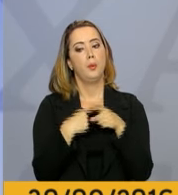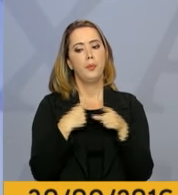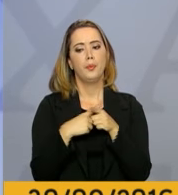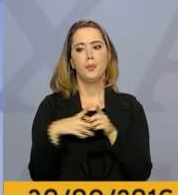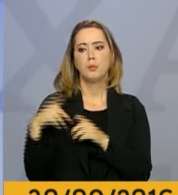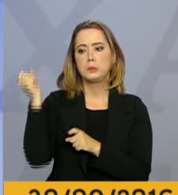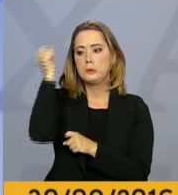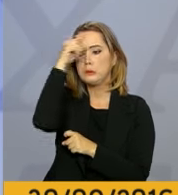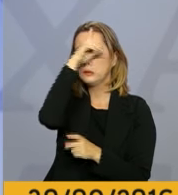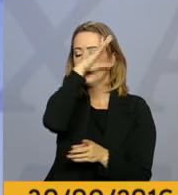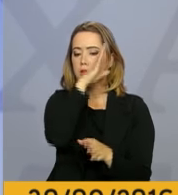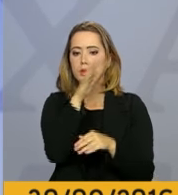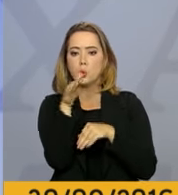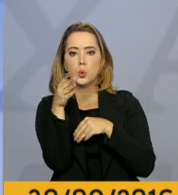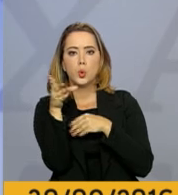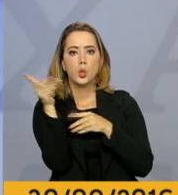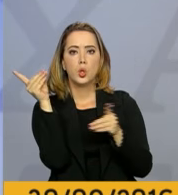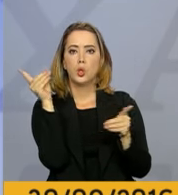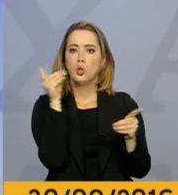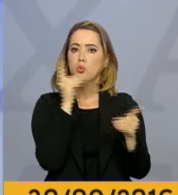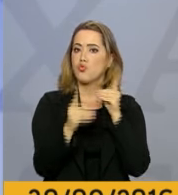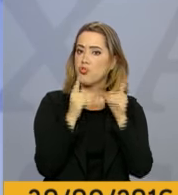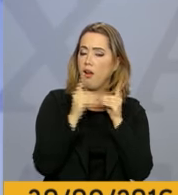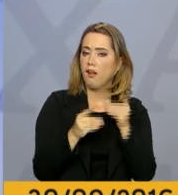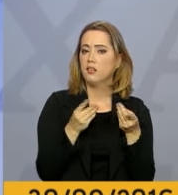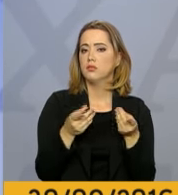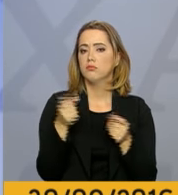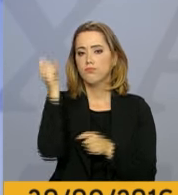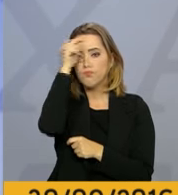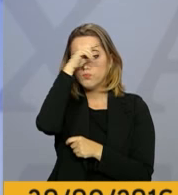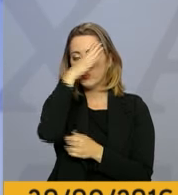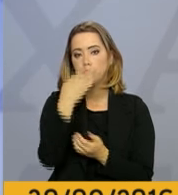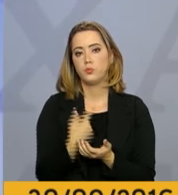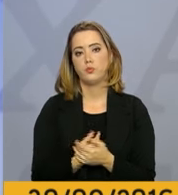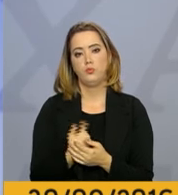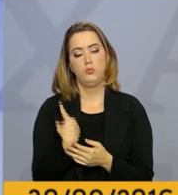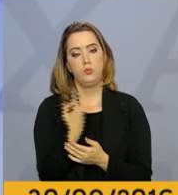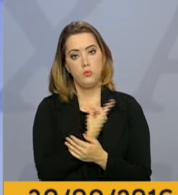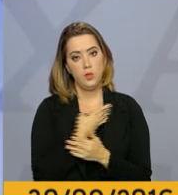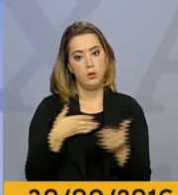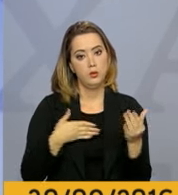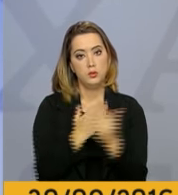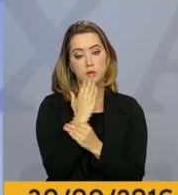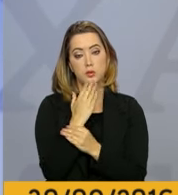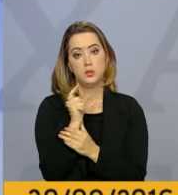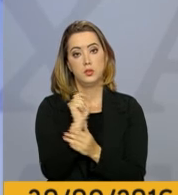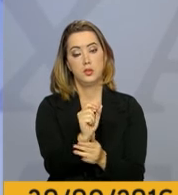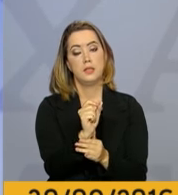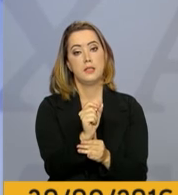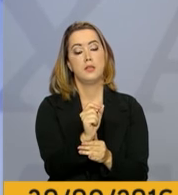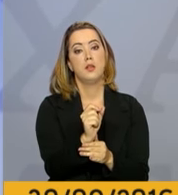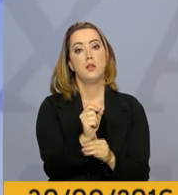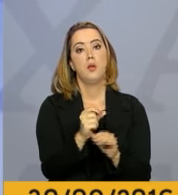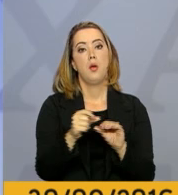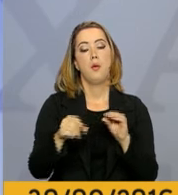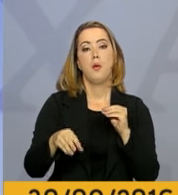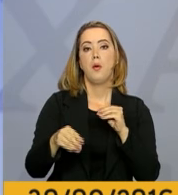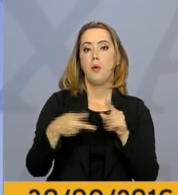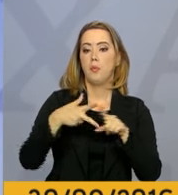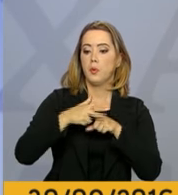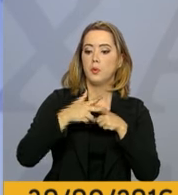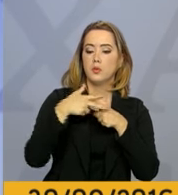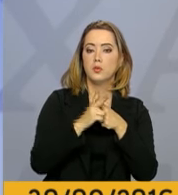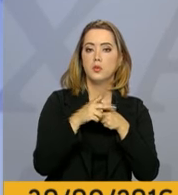articulação política que havia. Aprovamos, por exemplo, vou dar alguns exemplos. Aprovamos a revisão da meta fiscal para 2016.